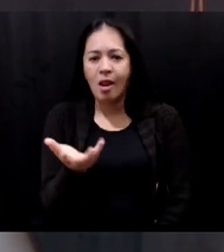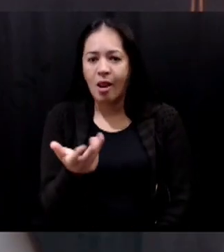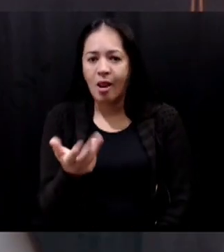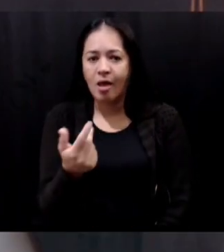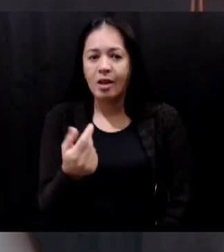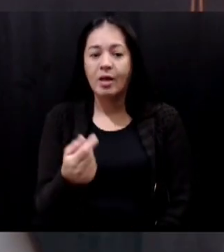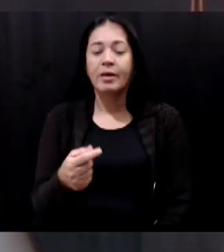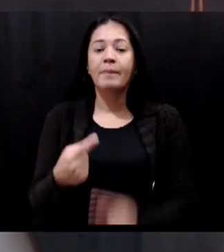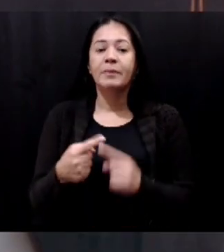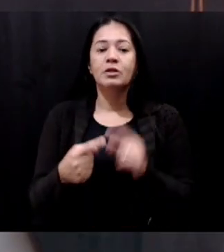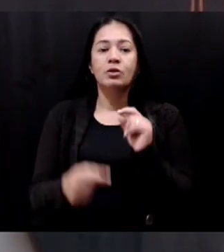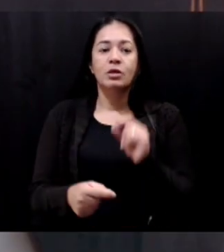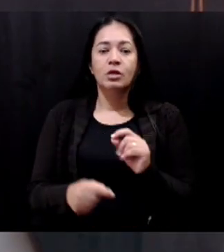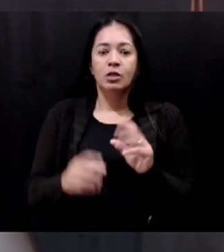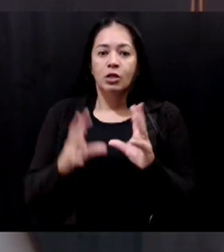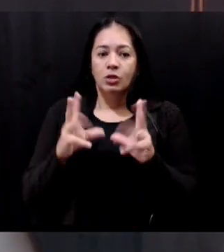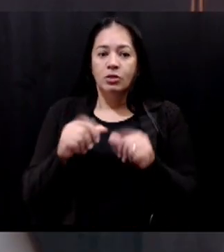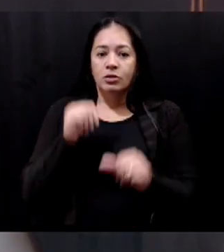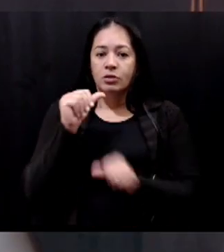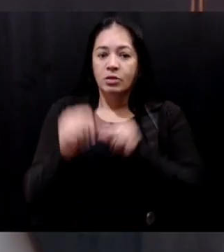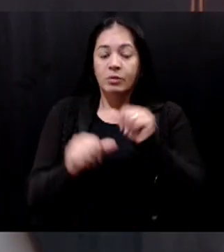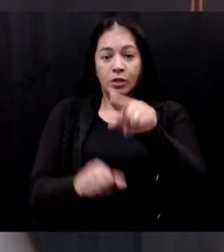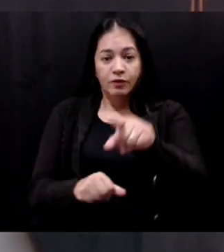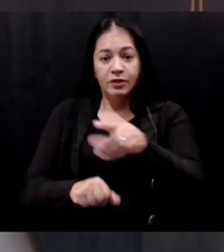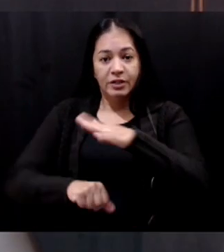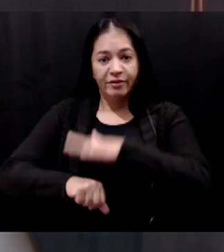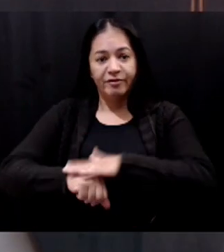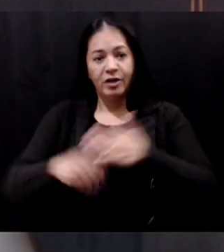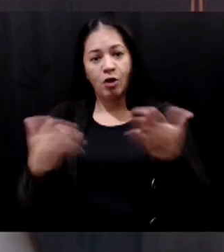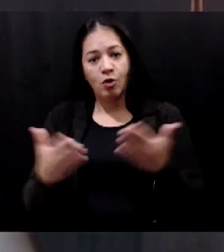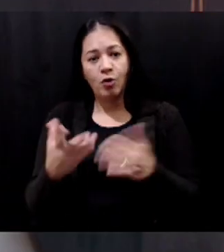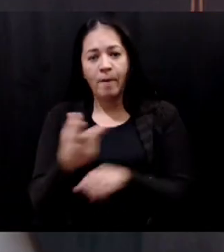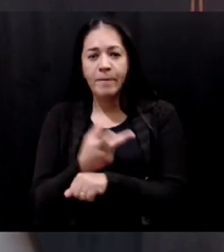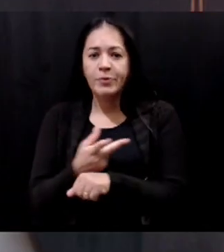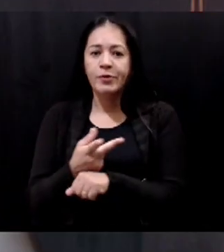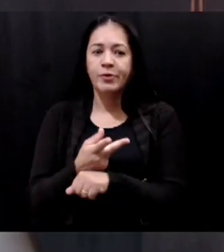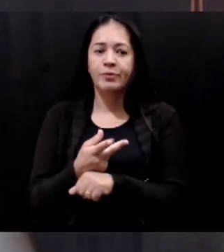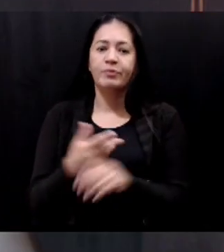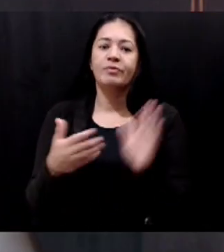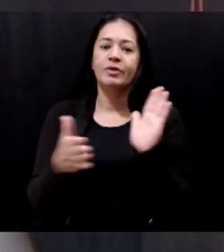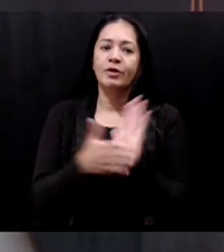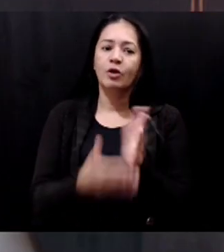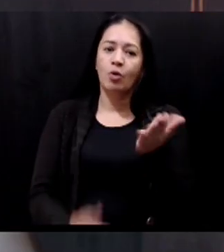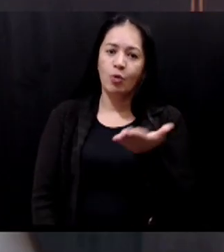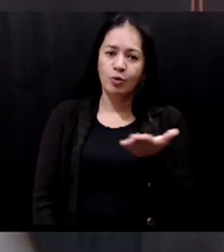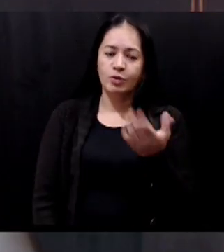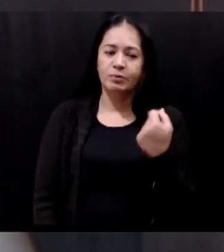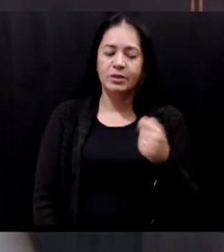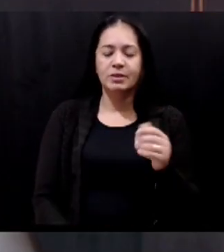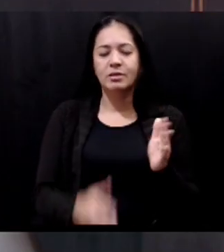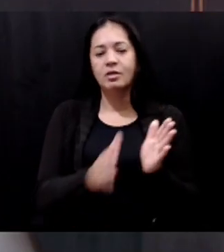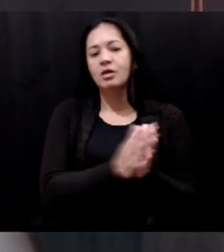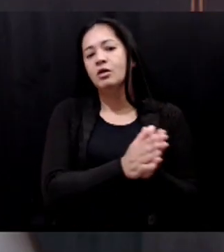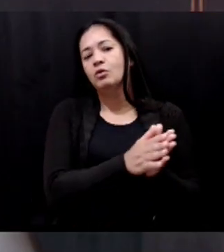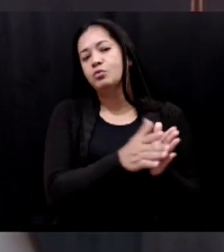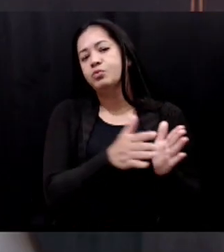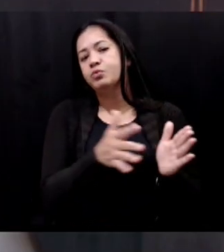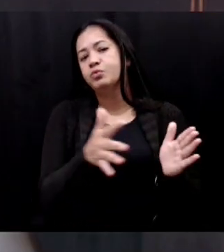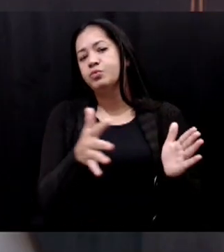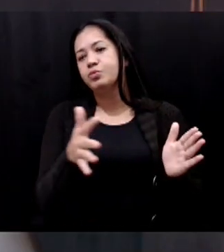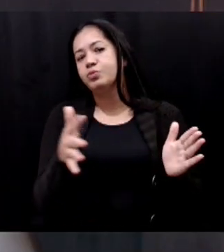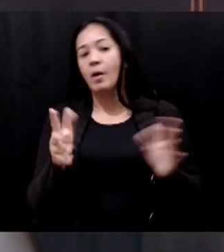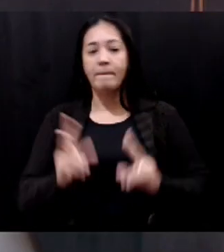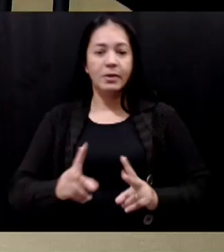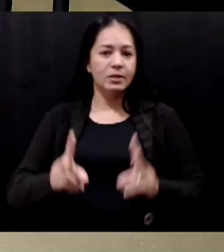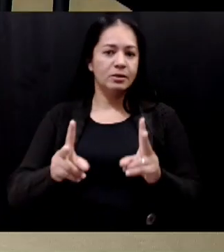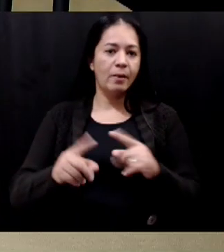as mudanças que você está fazendo, está buscando, está propondo, tem que ser de longo prazo, tem que durar para sempre, porque senão vai gerar reganho de